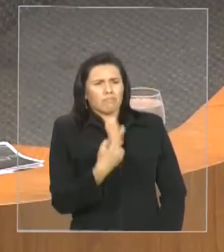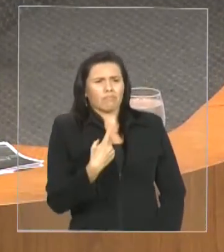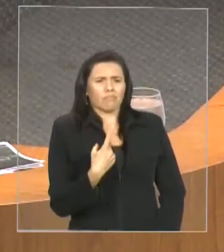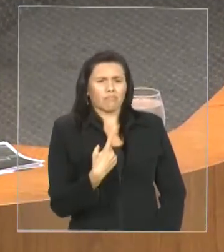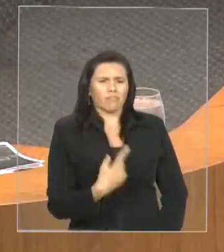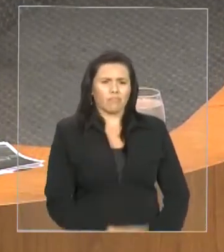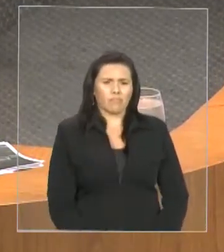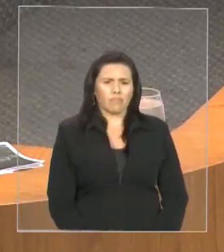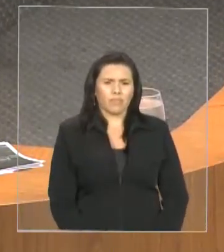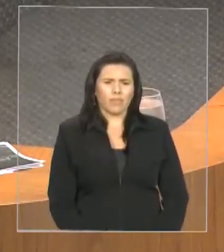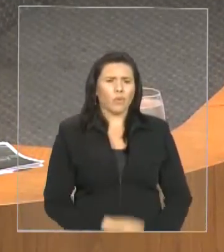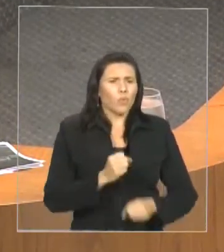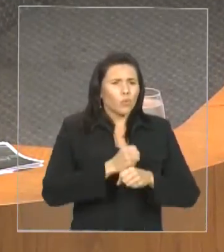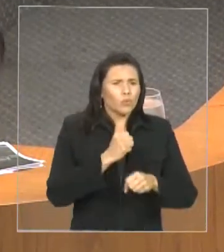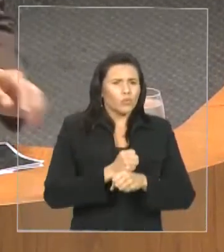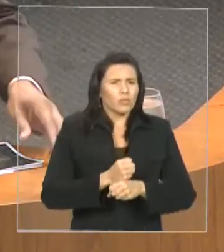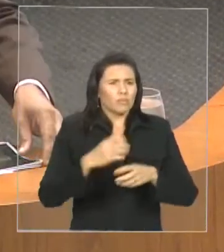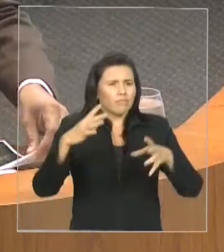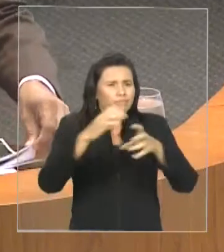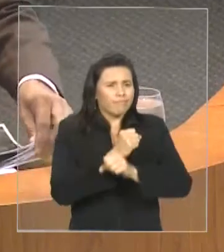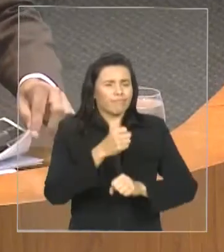300 escolas da noite para o dia.